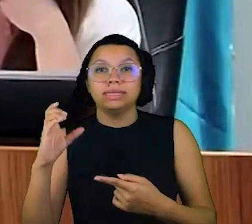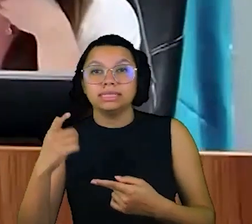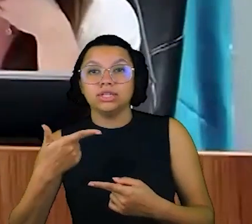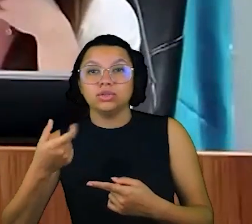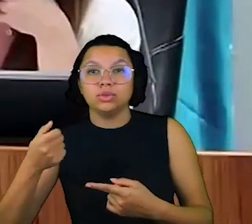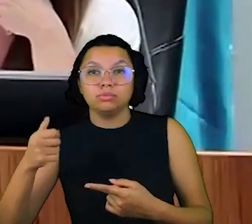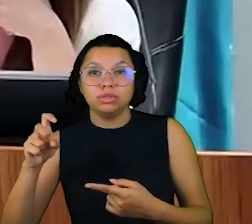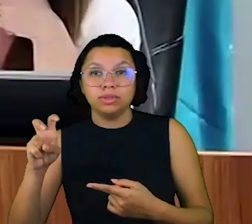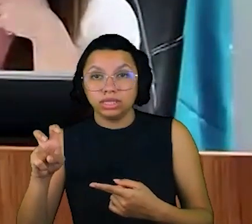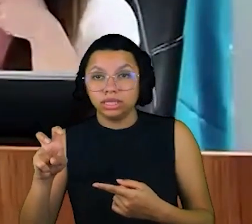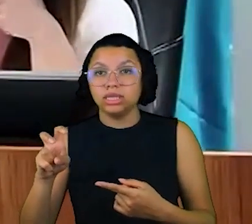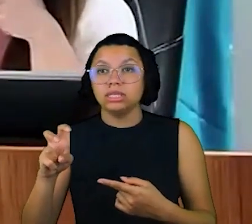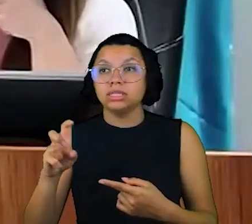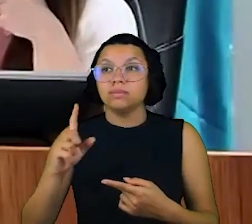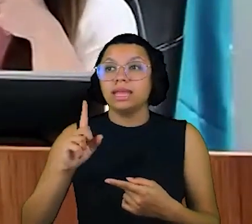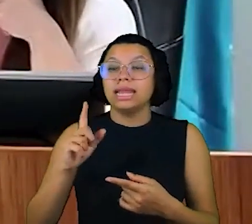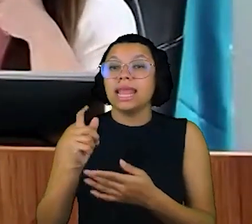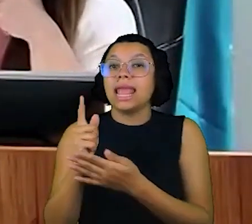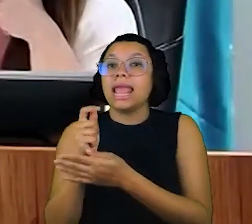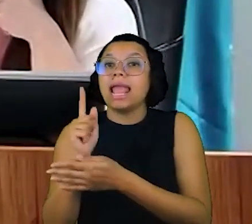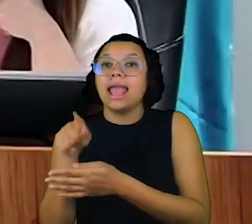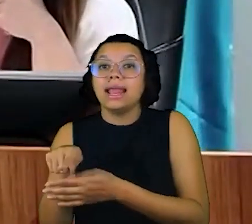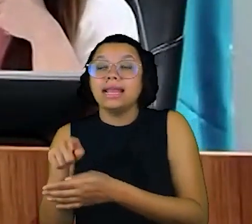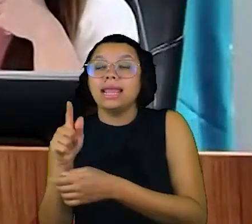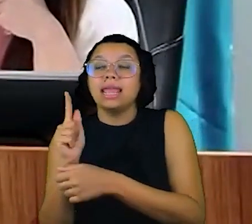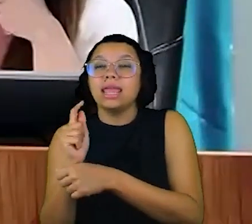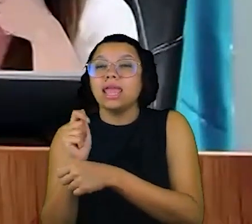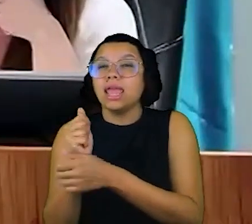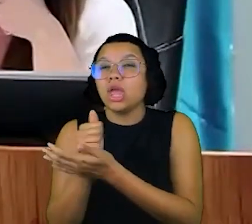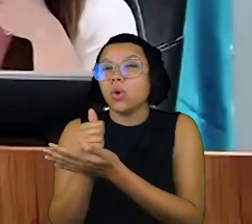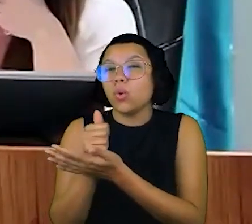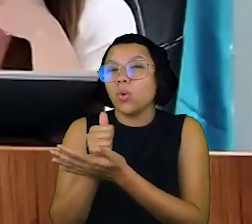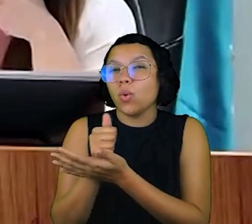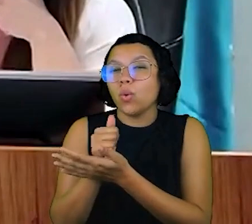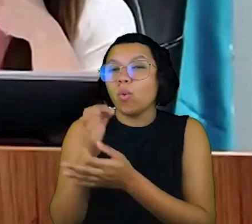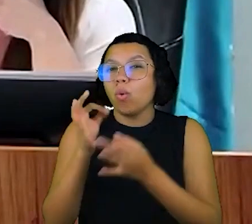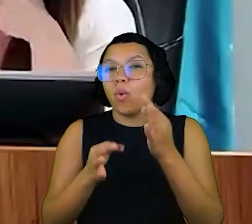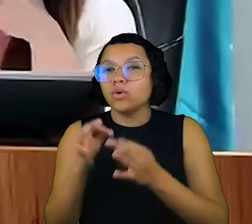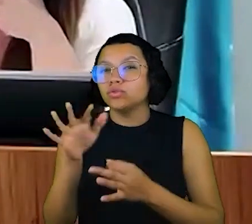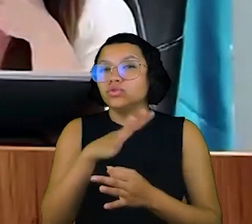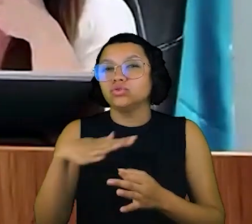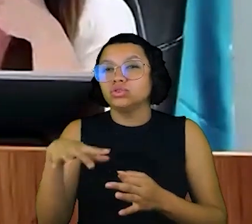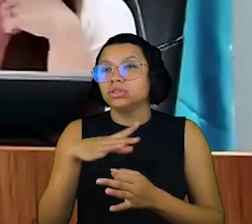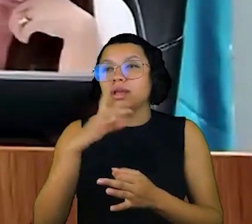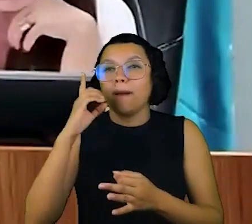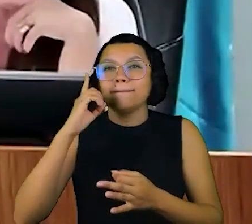2015, curiosamente, ele regula a jurisdição